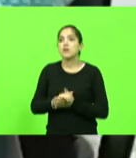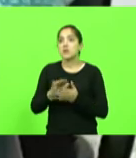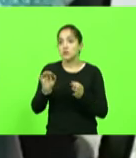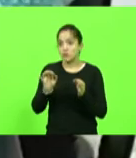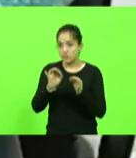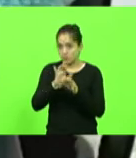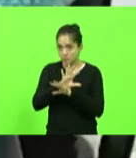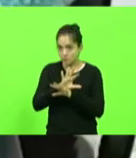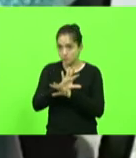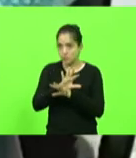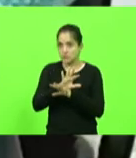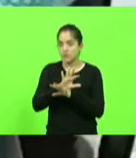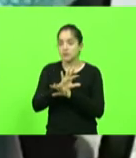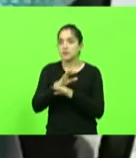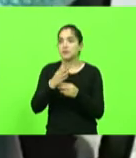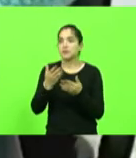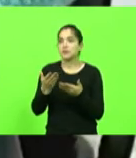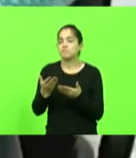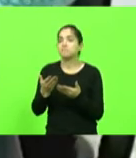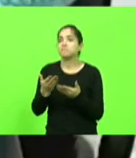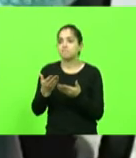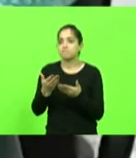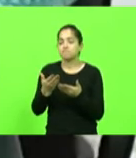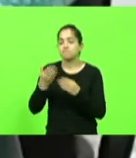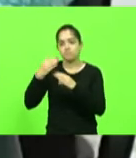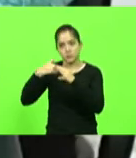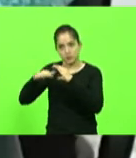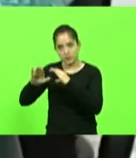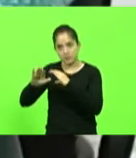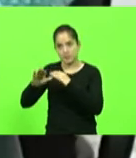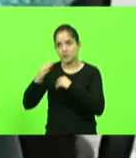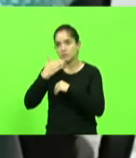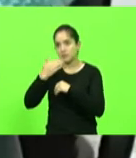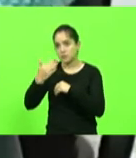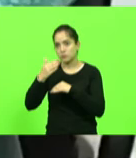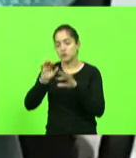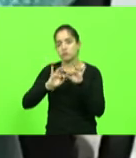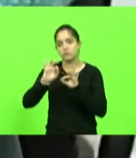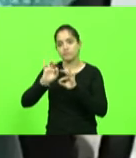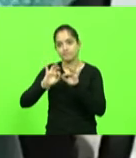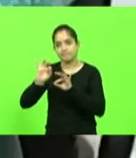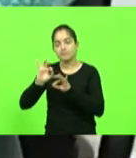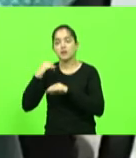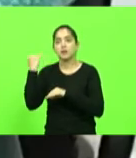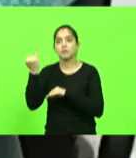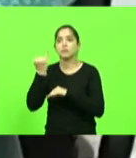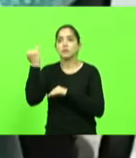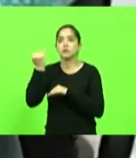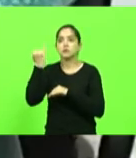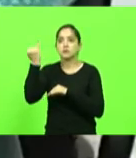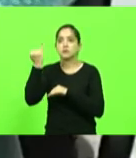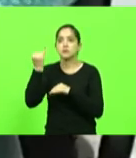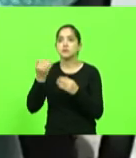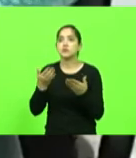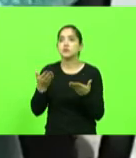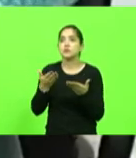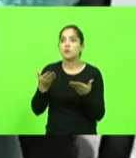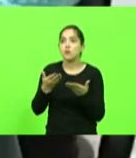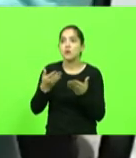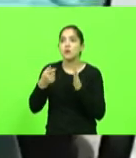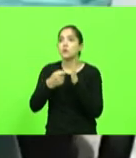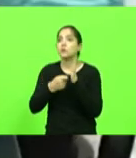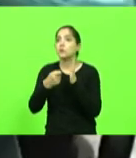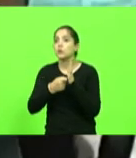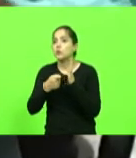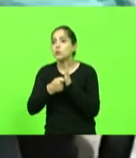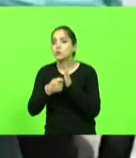encaminhamento, é isso, né? A senhora encaminha, porque é bem importante, como a senhora trouxe agora, que não é a luta